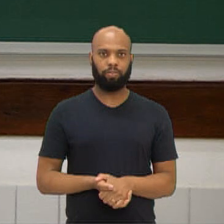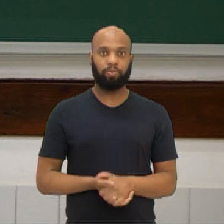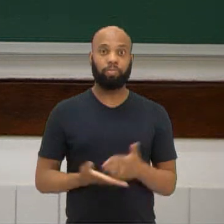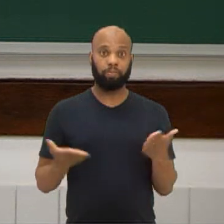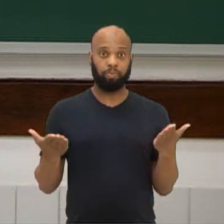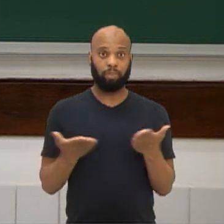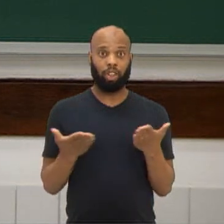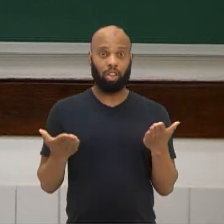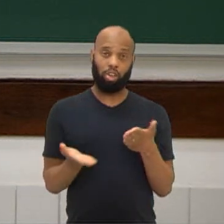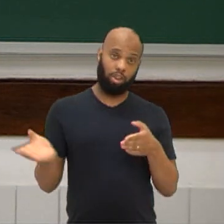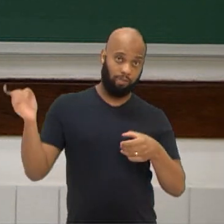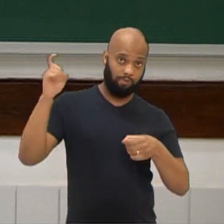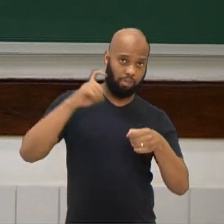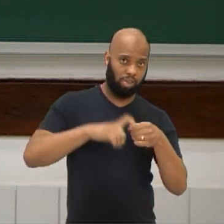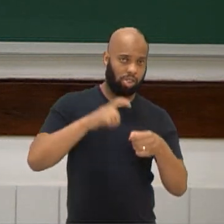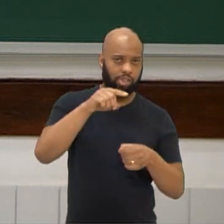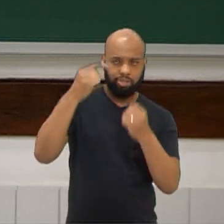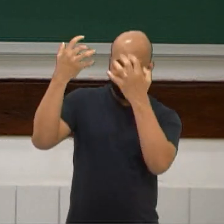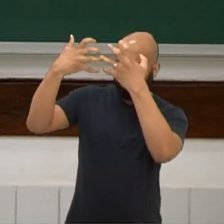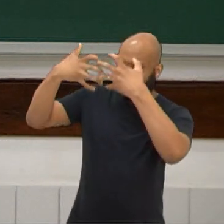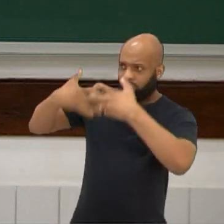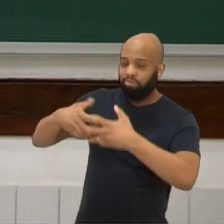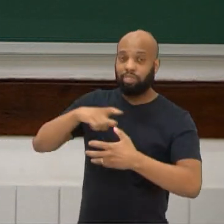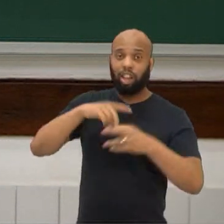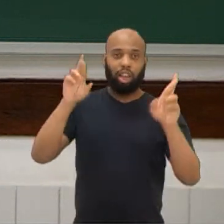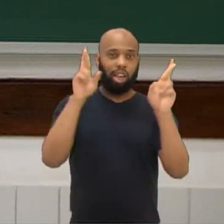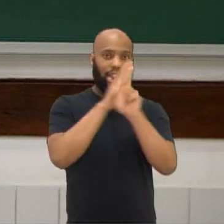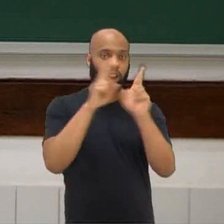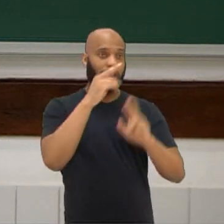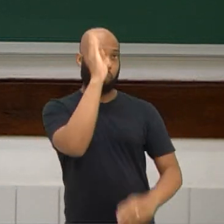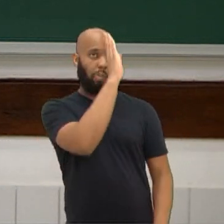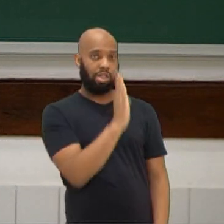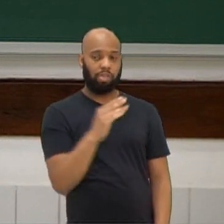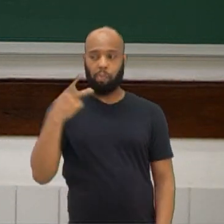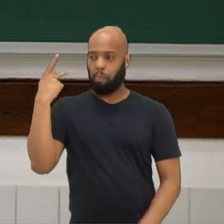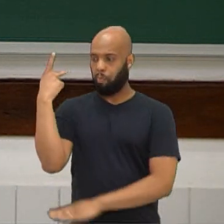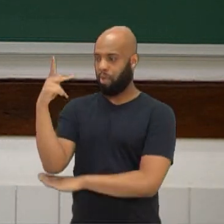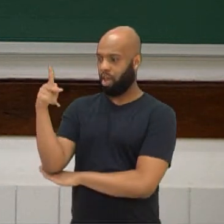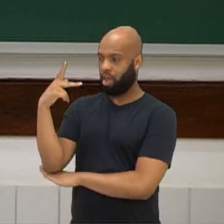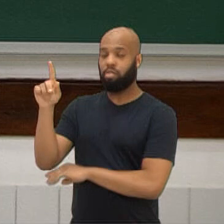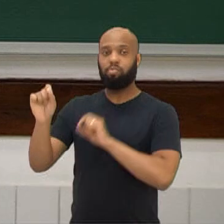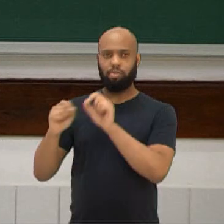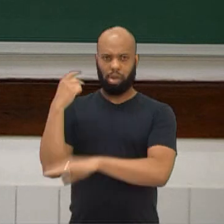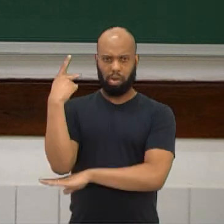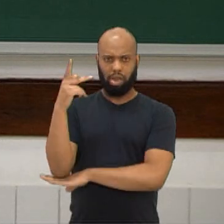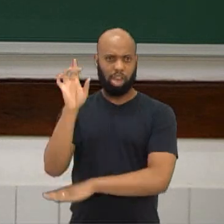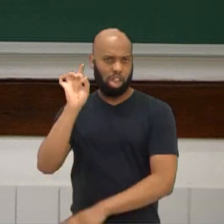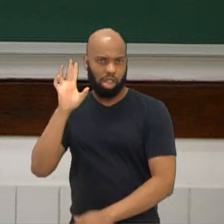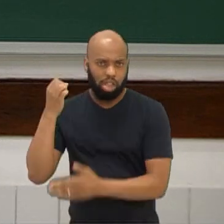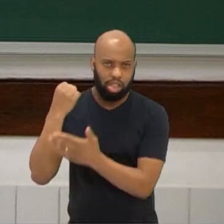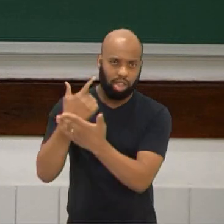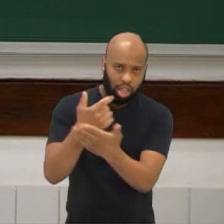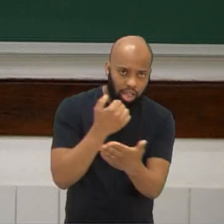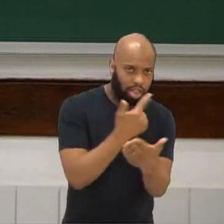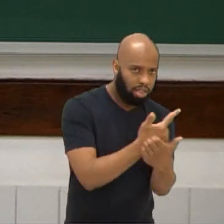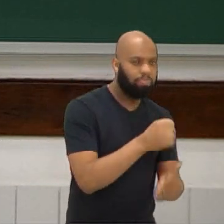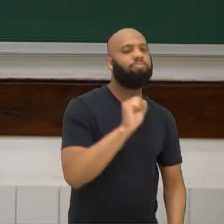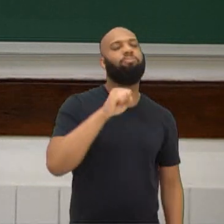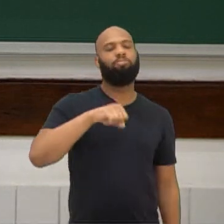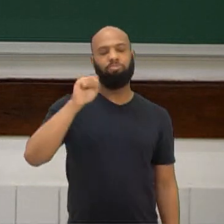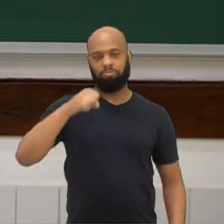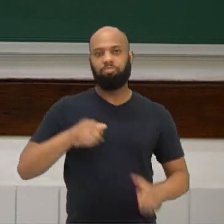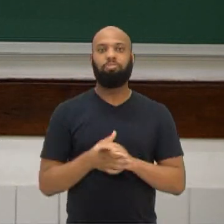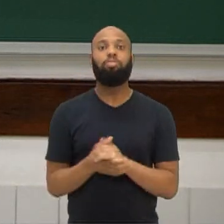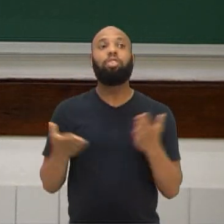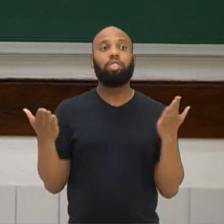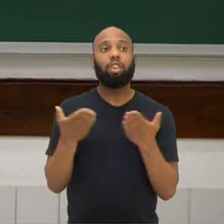Volvemos então, conseguiram pensar um pouquinho na relação entre Brasil e Paraguai? Paraguai é muito mais que compras? Creio que sim. A ver